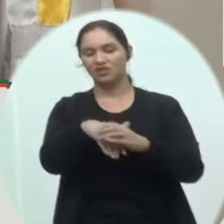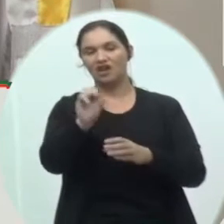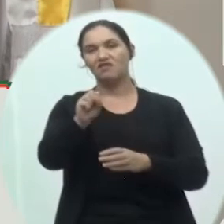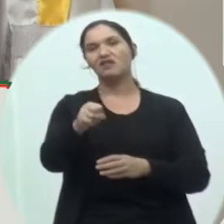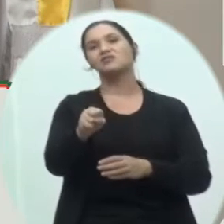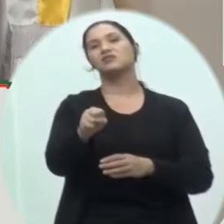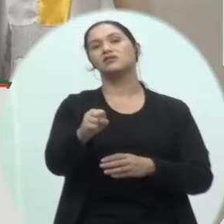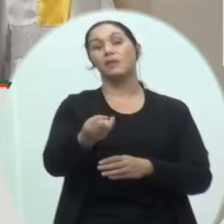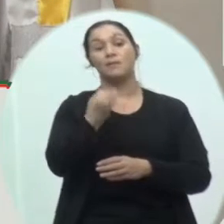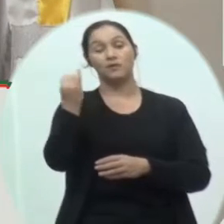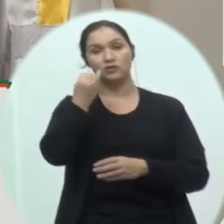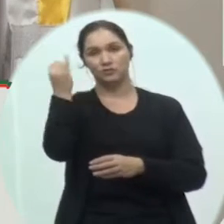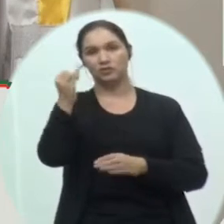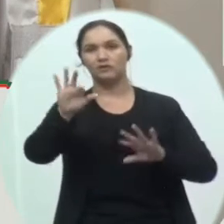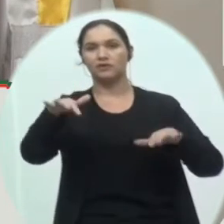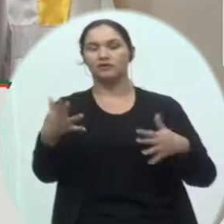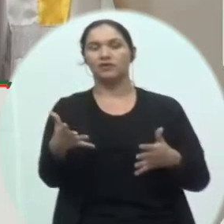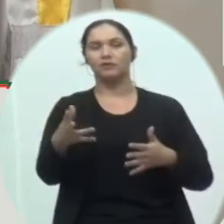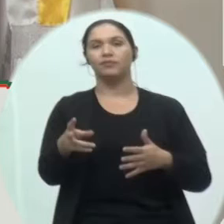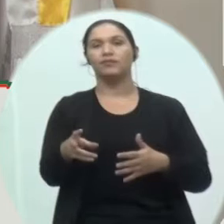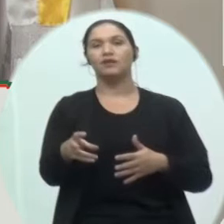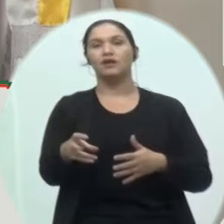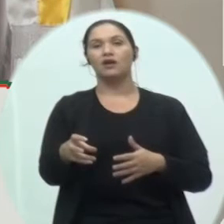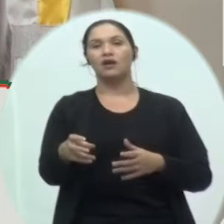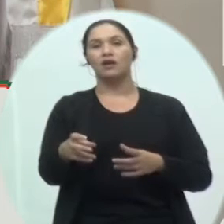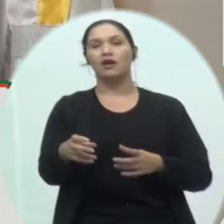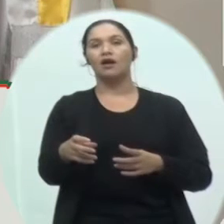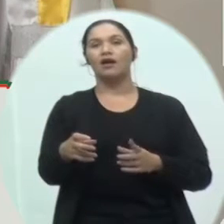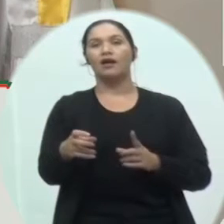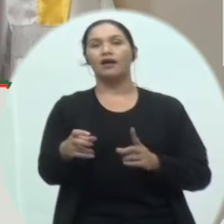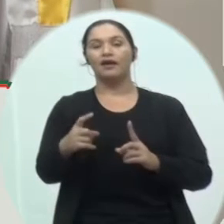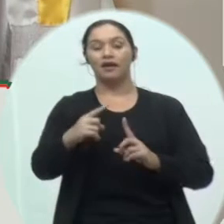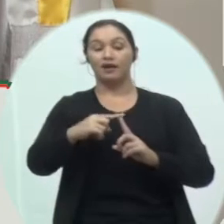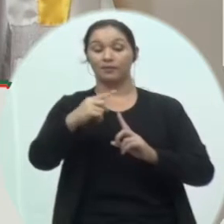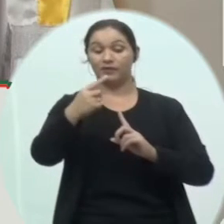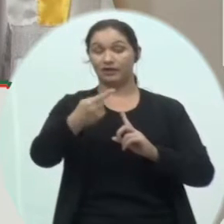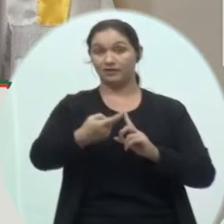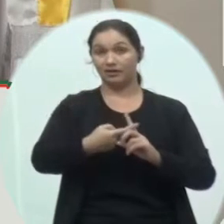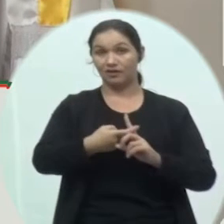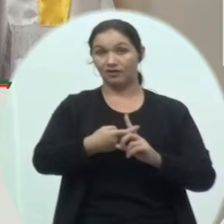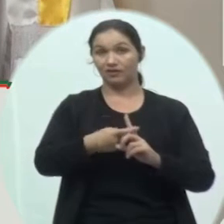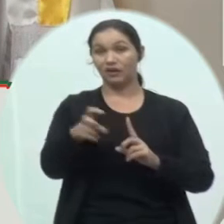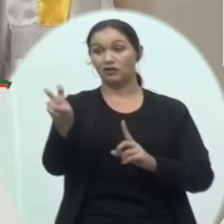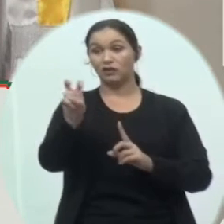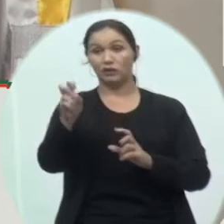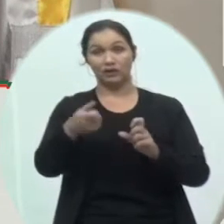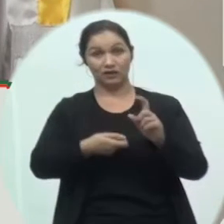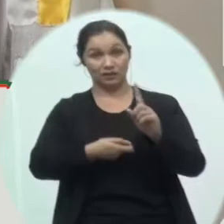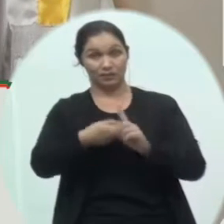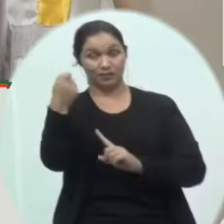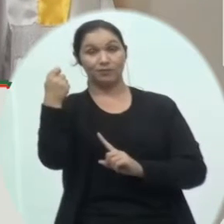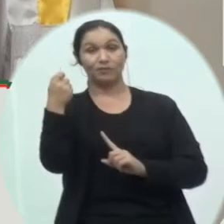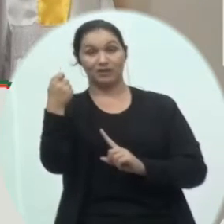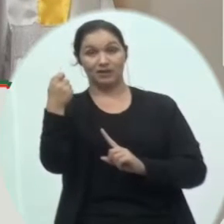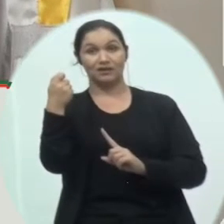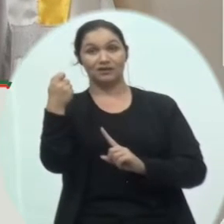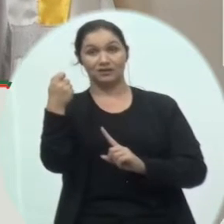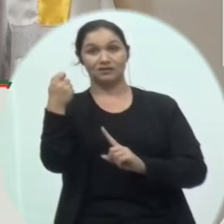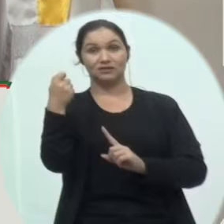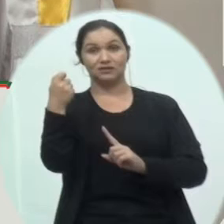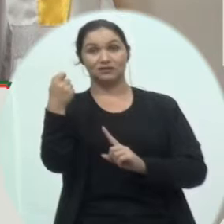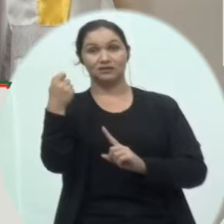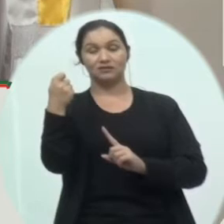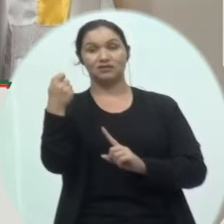a partir do 5º mês de gestação. Isso não geraria custos para o município, porque já é feito esse acompanhamento